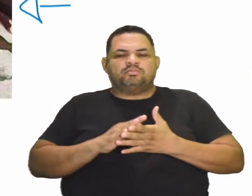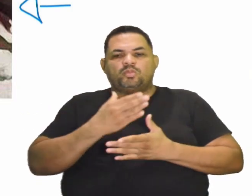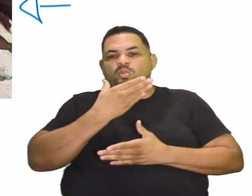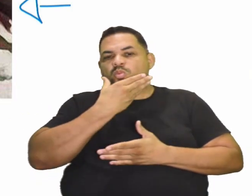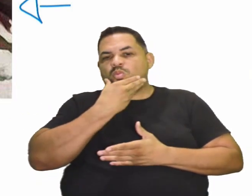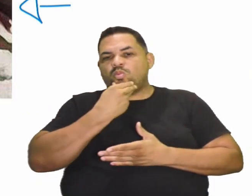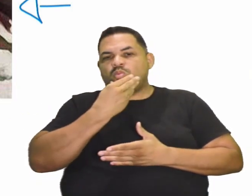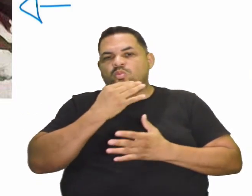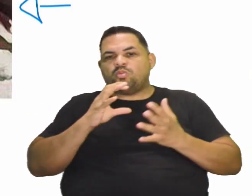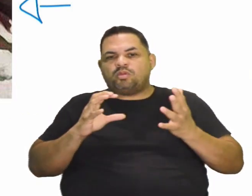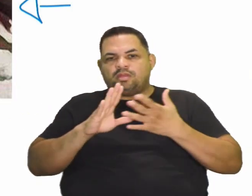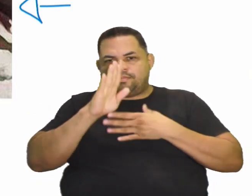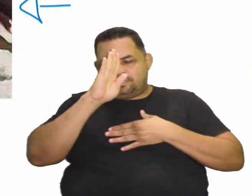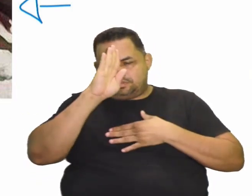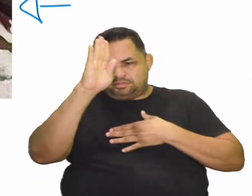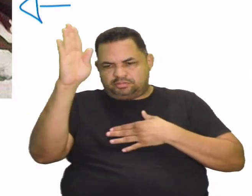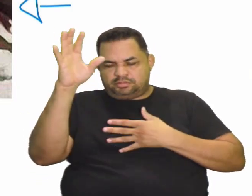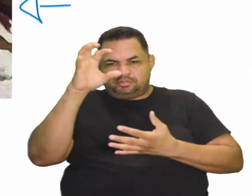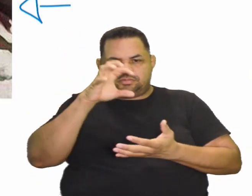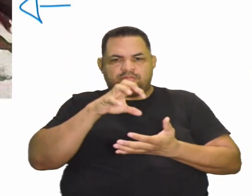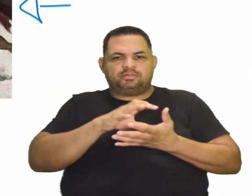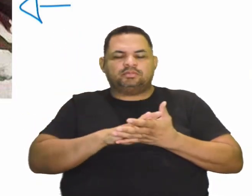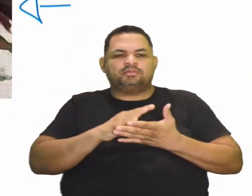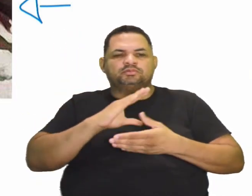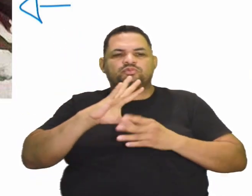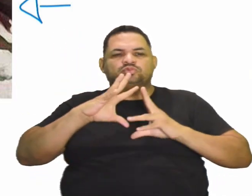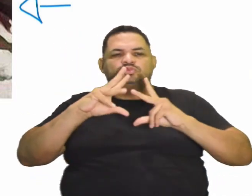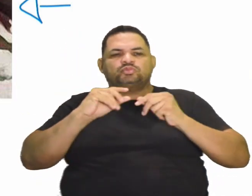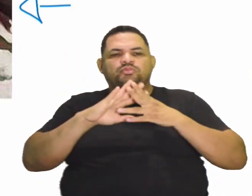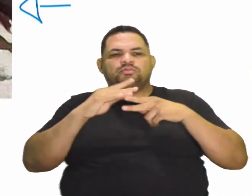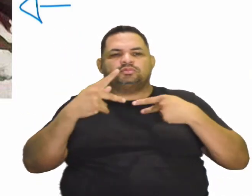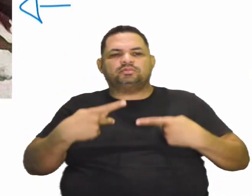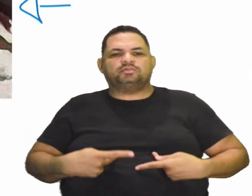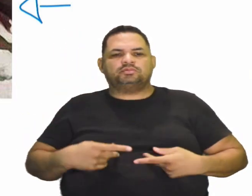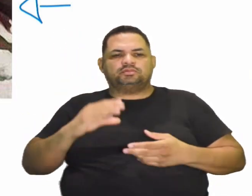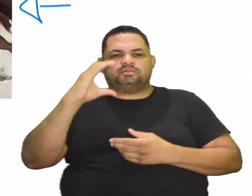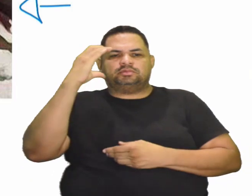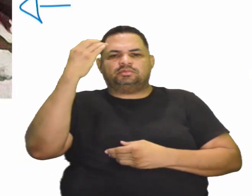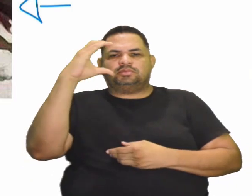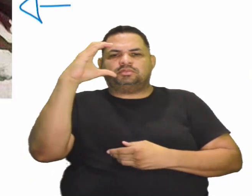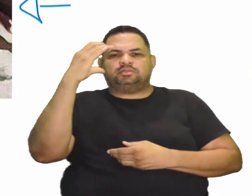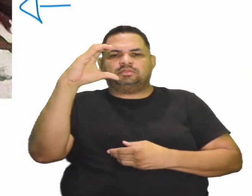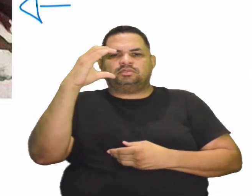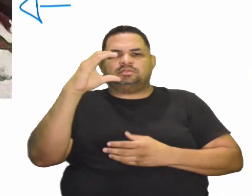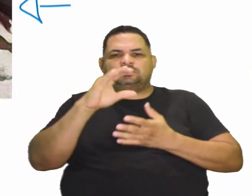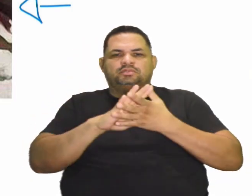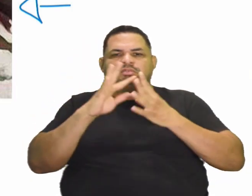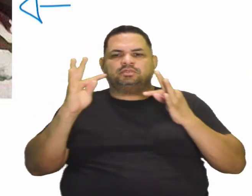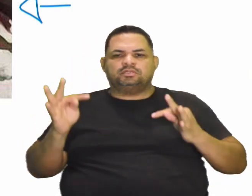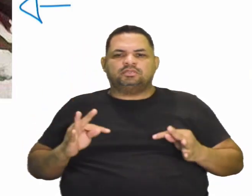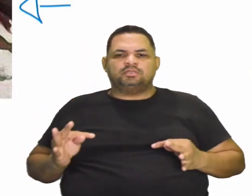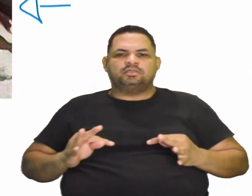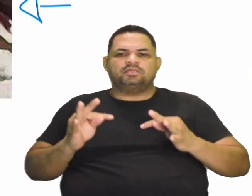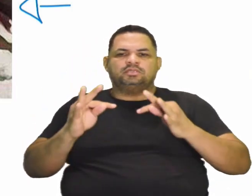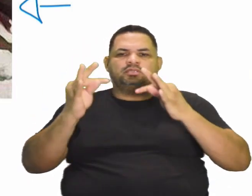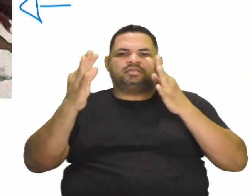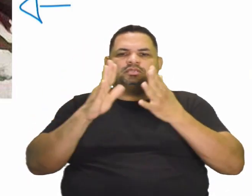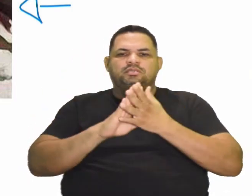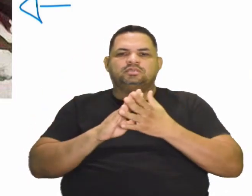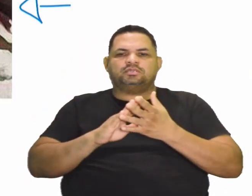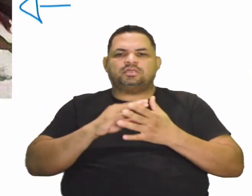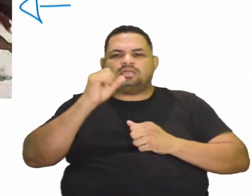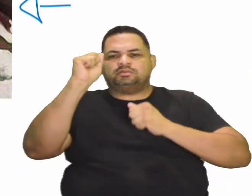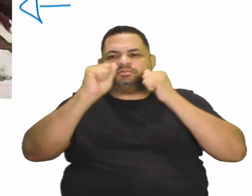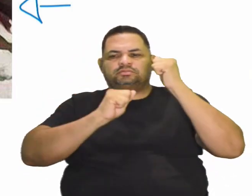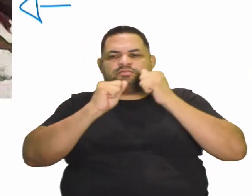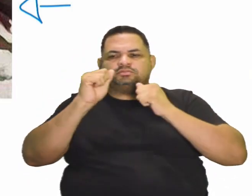é o centro, né? As questões humanas, a ciência, as tecnologias, né, a indústria, tudo